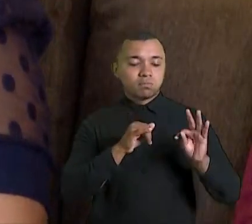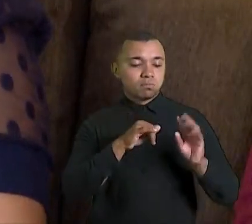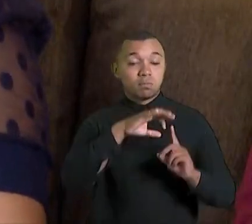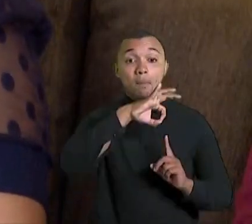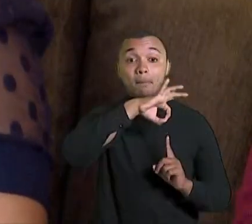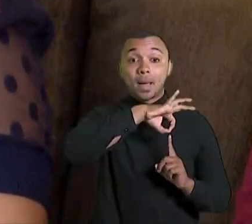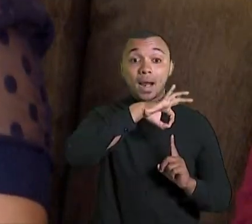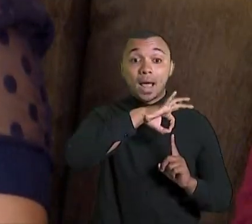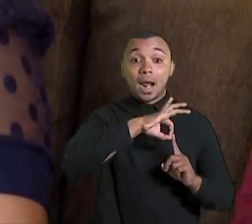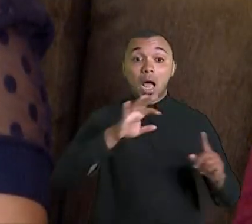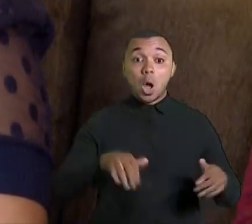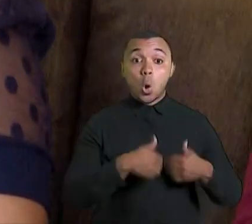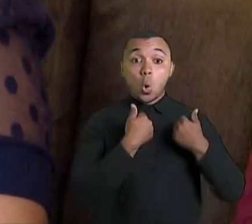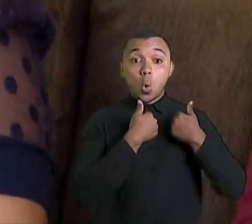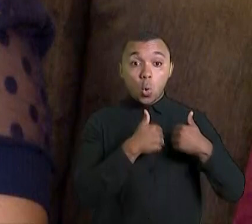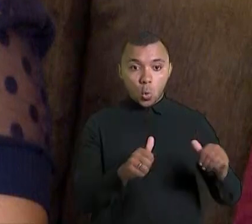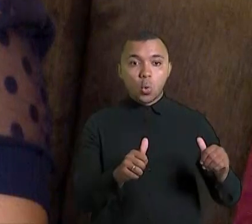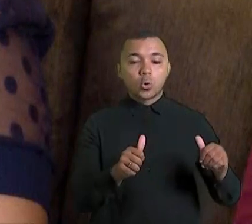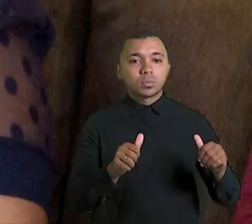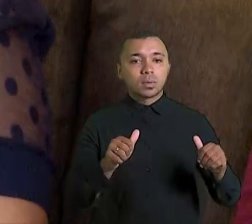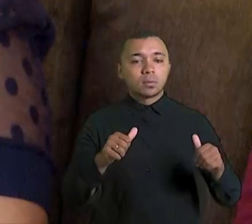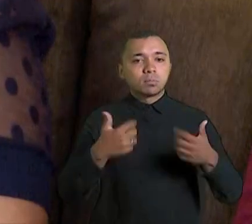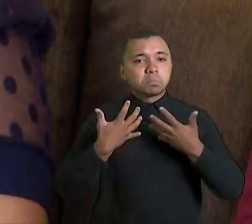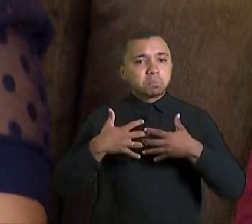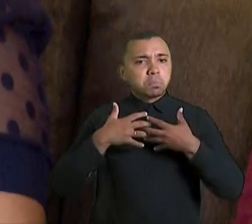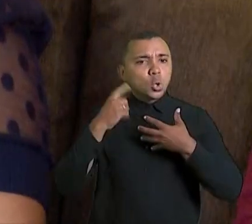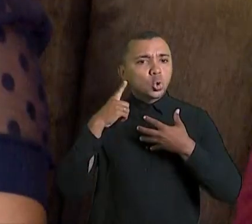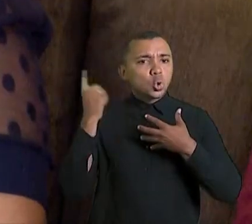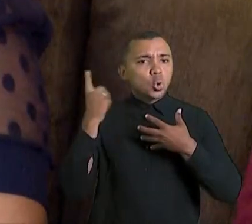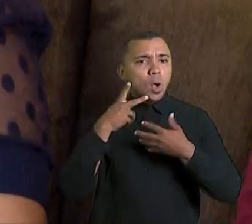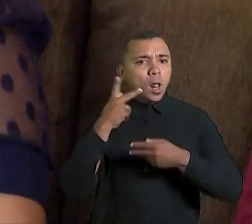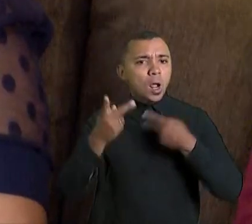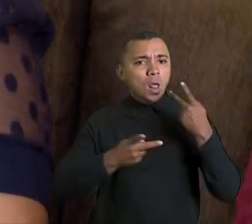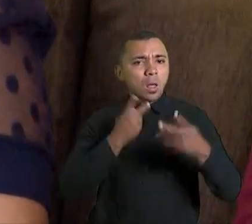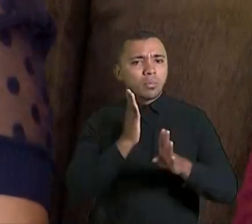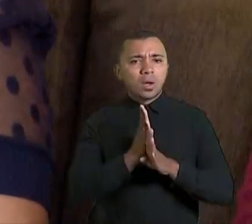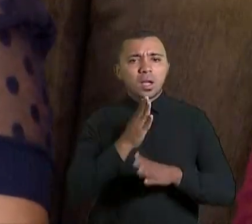sonho, para eu não precisar me esforçar tanto para olhar o letreiro.